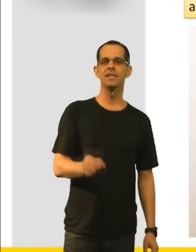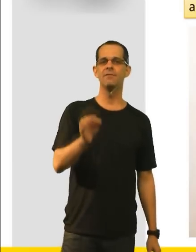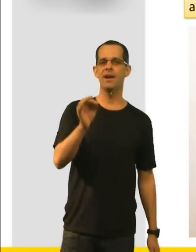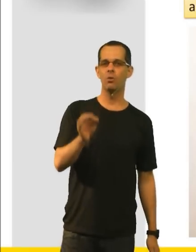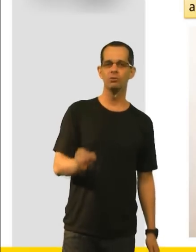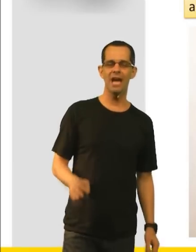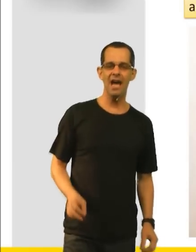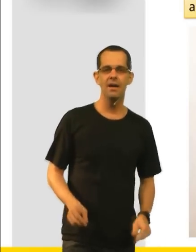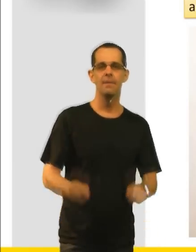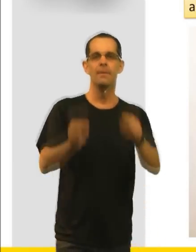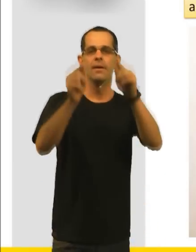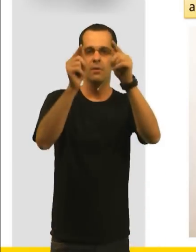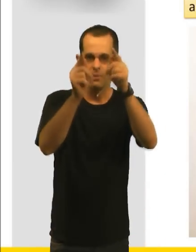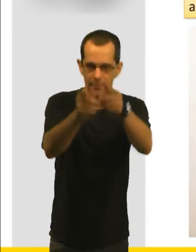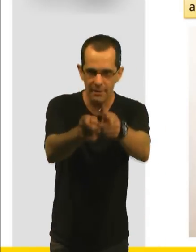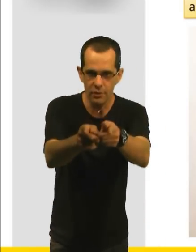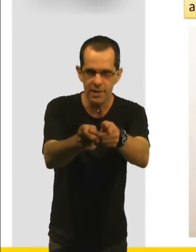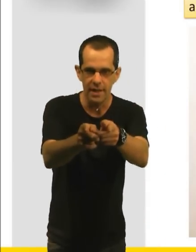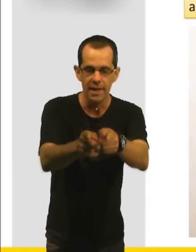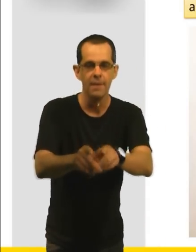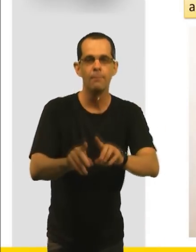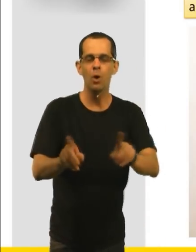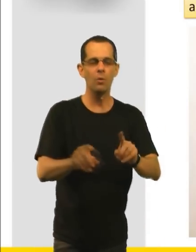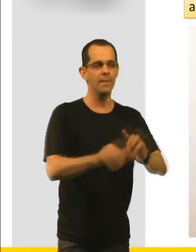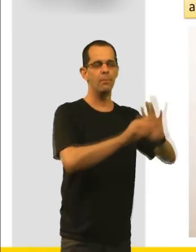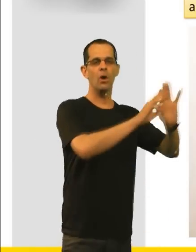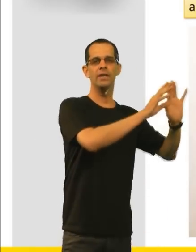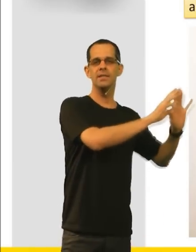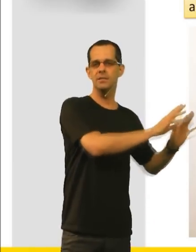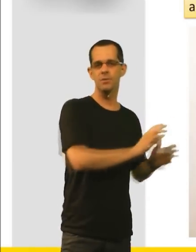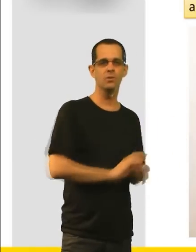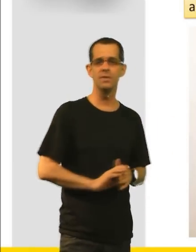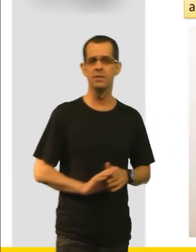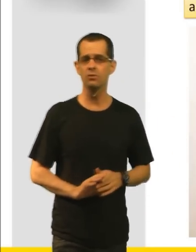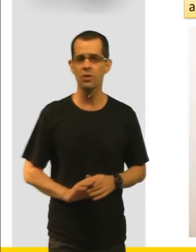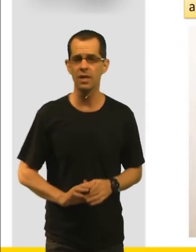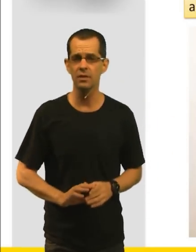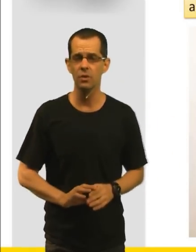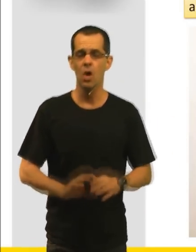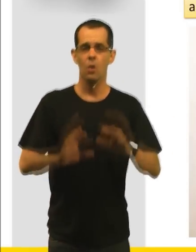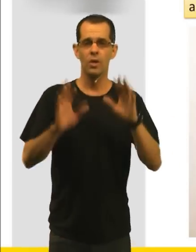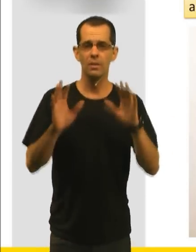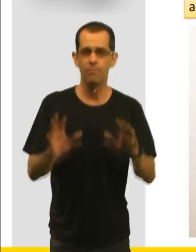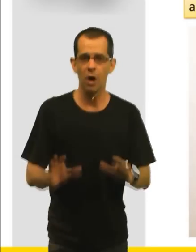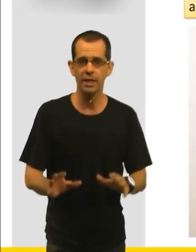dia que vai contar para você. Pouco importa se as pessoas estão te